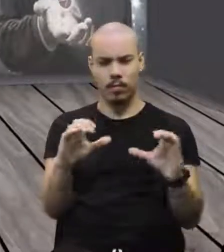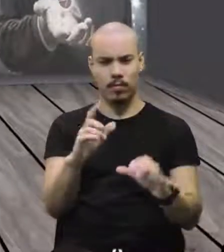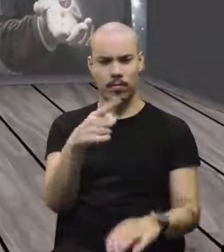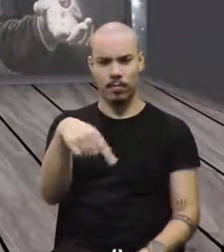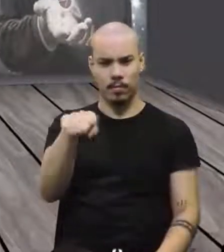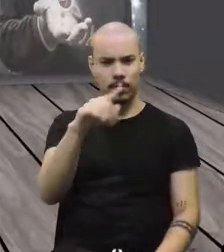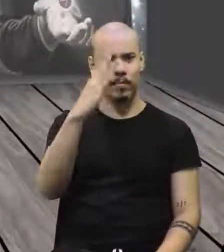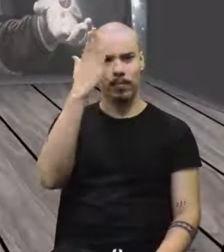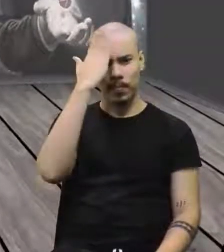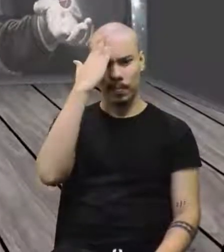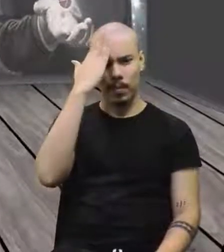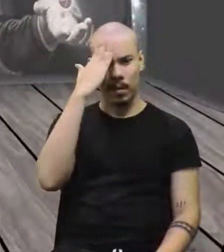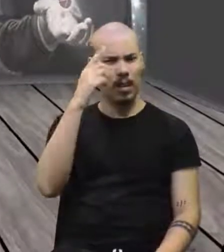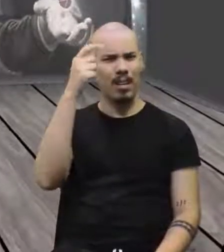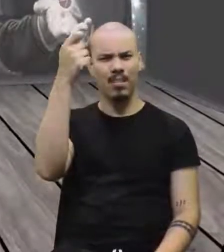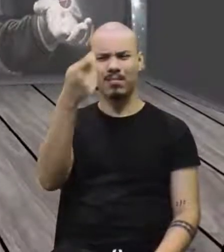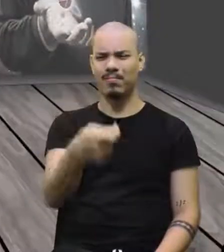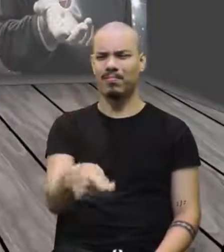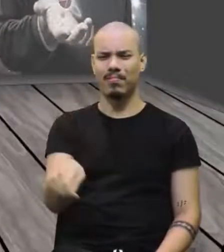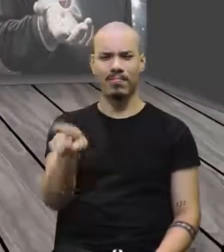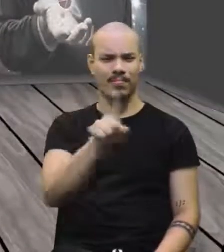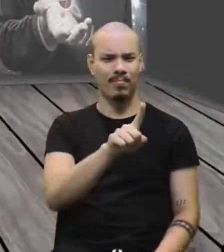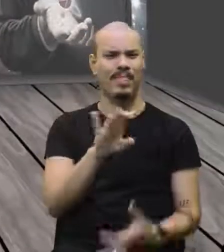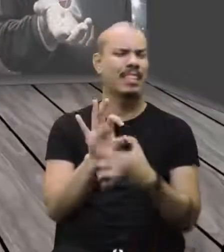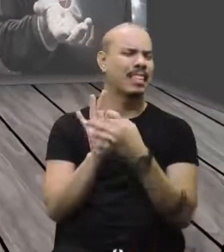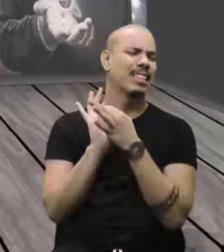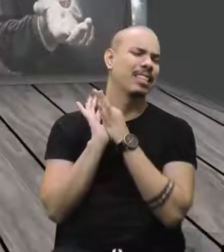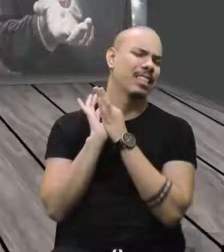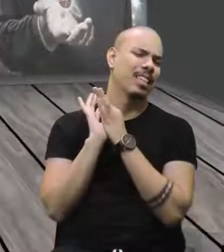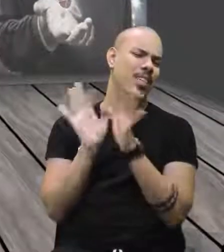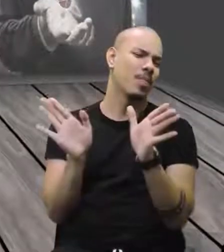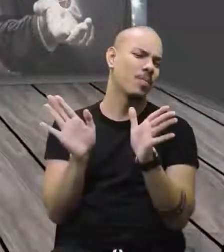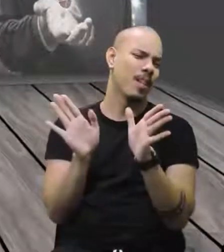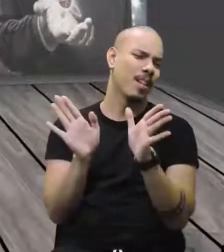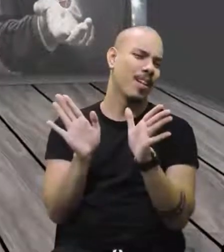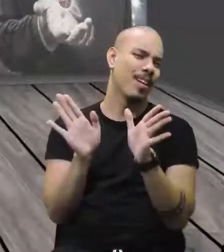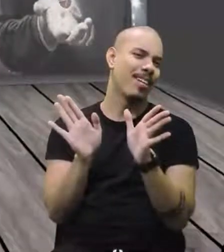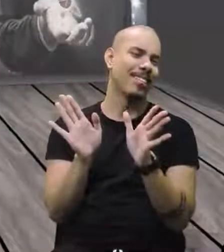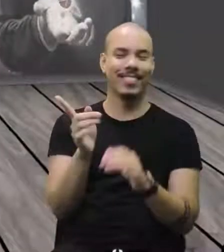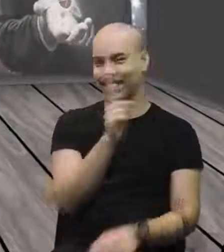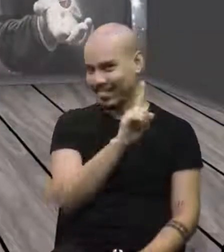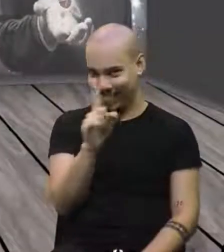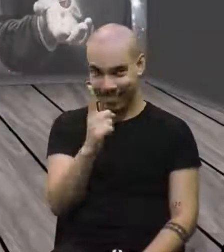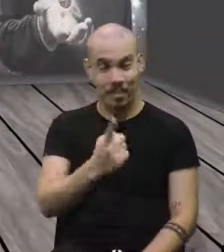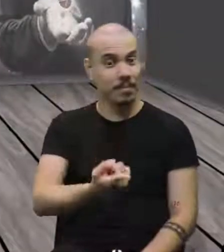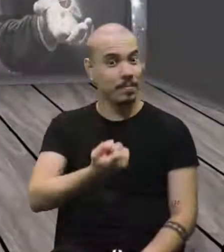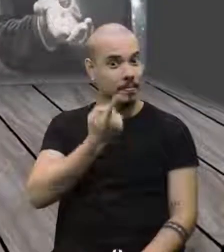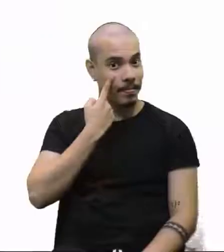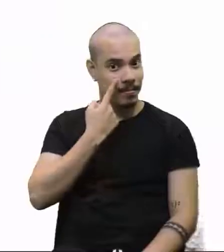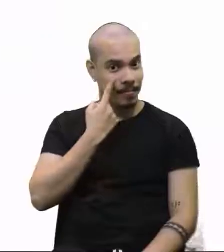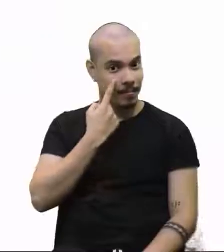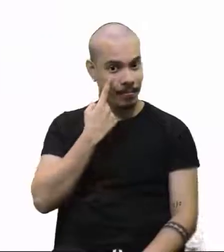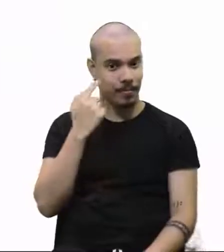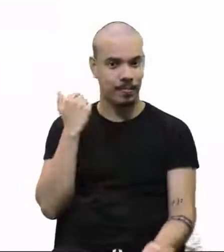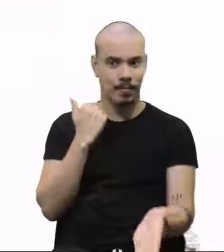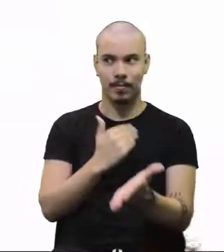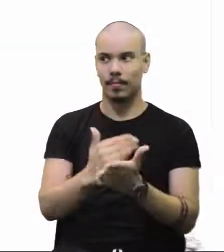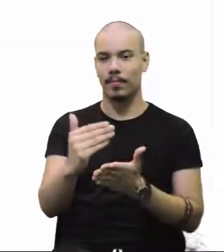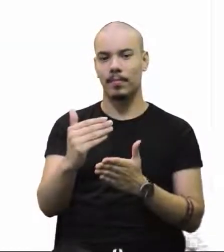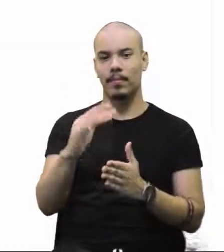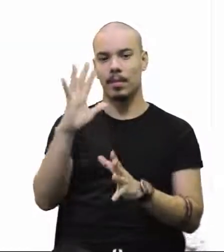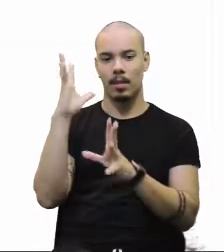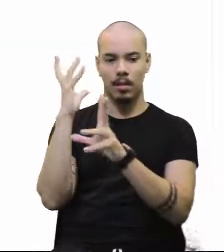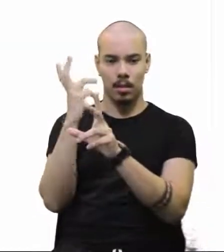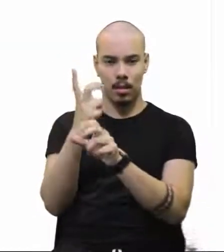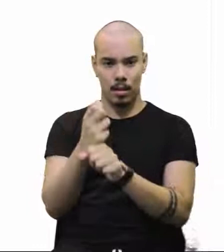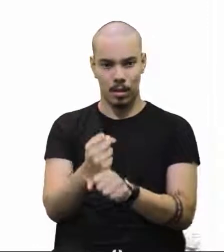que realmente nem precisa. Vamos deixar para lá isso, então? Vamos nada, né? Vamos lá, então. Começando aí a